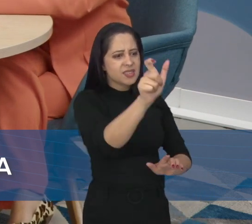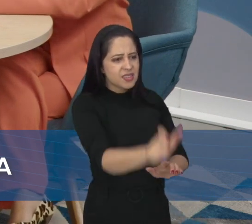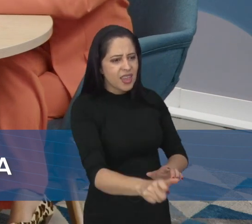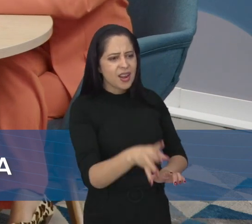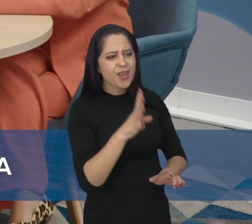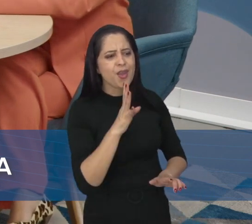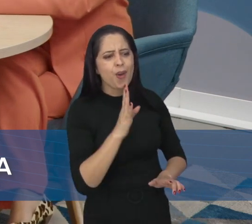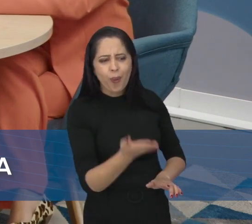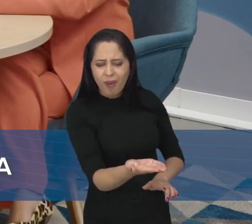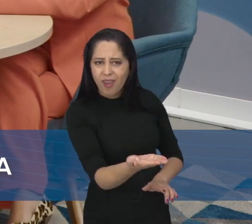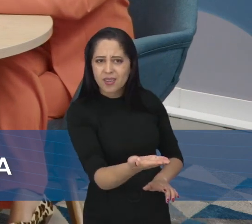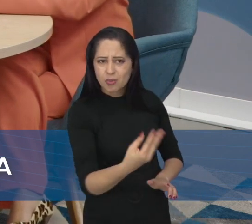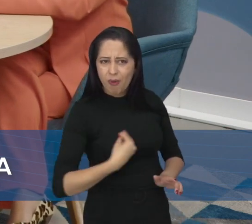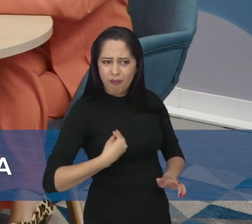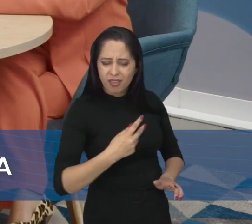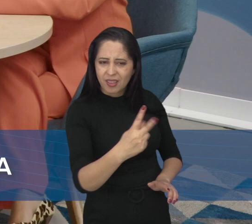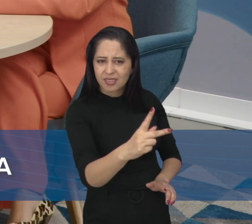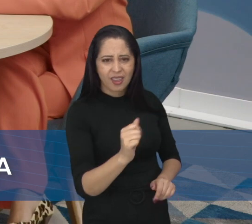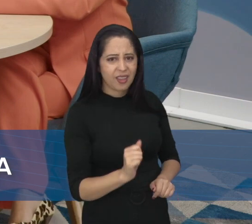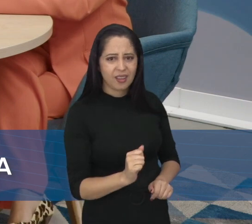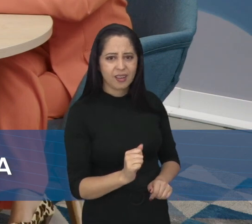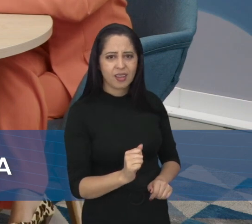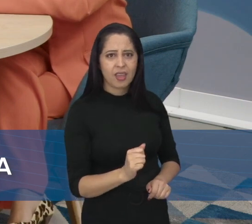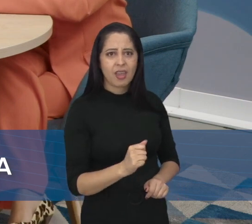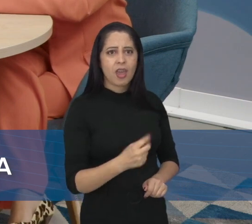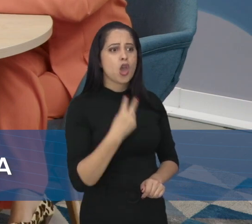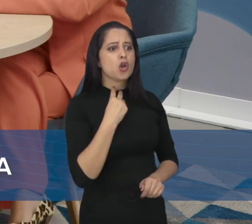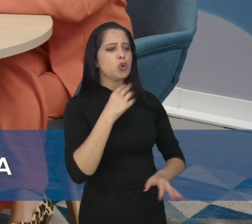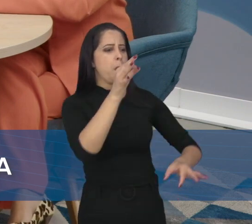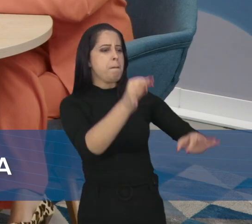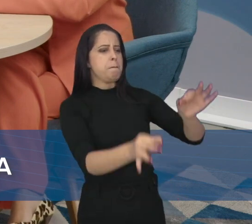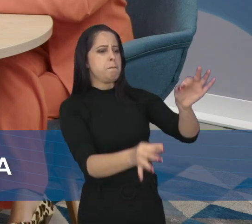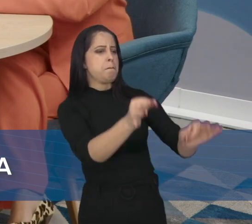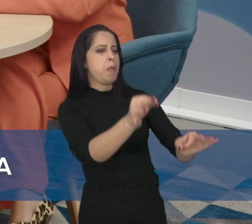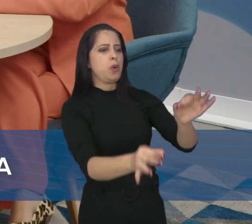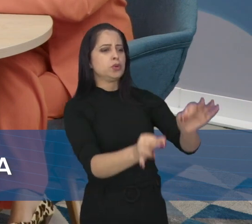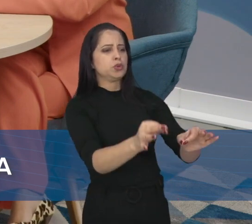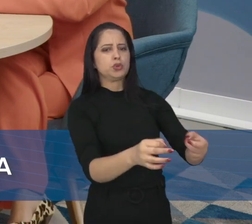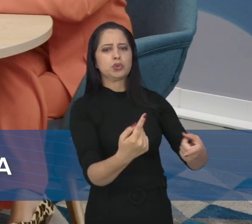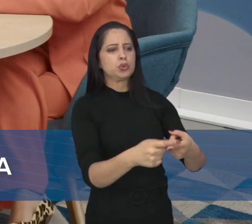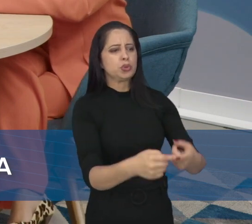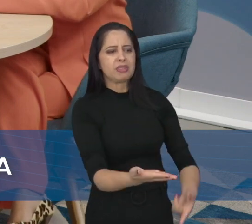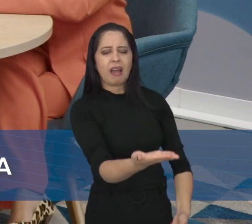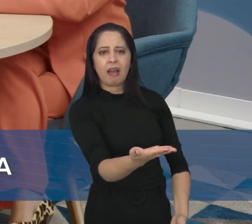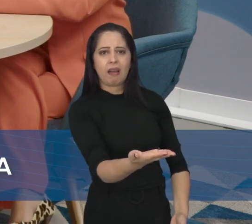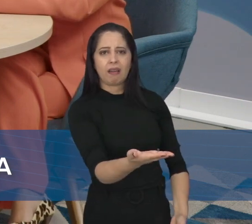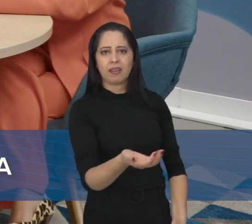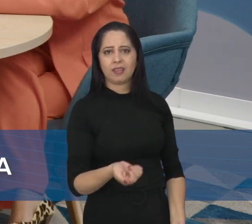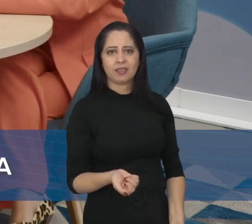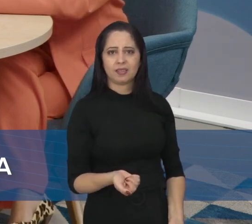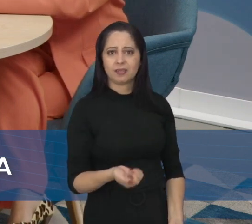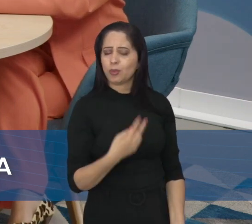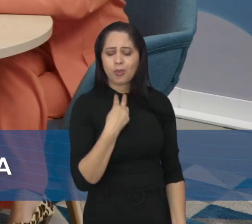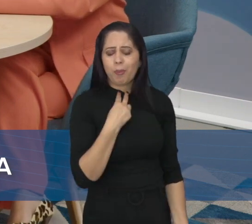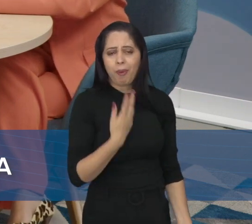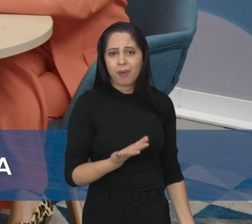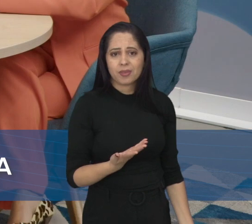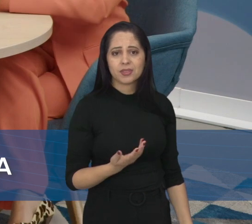pessoa. Eu não posso julgar uma pessoa que está morando na rua simplesmente por aquilo que eu vejo. Sim, exatamente.